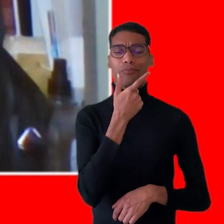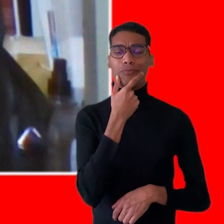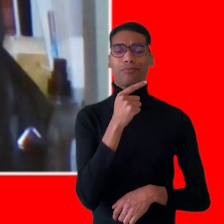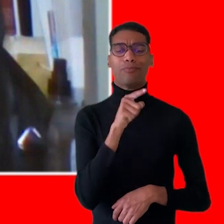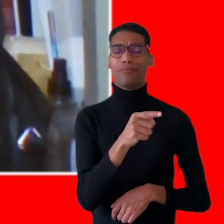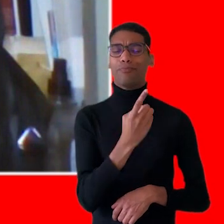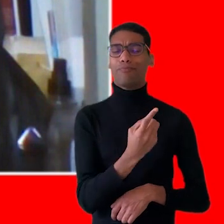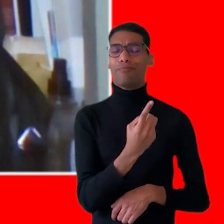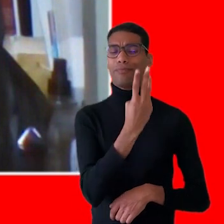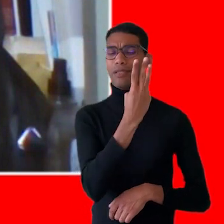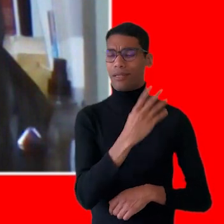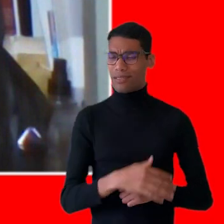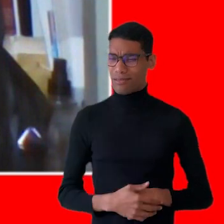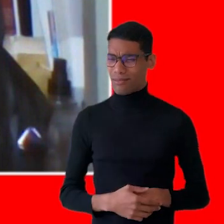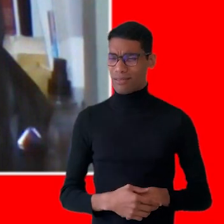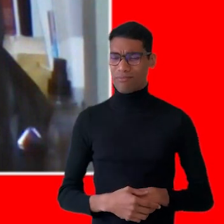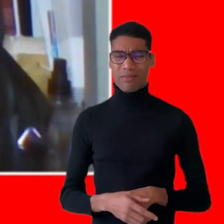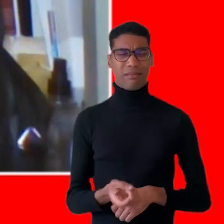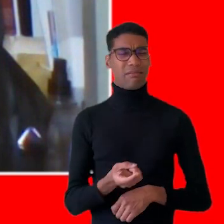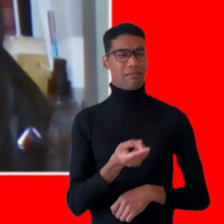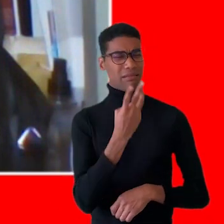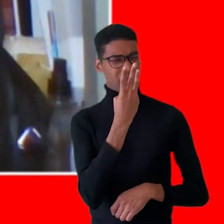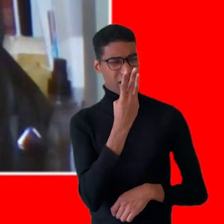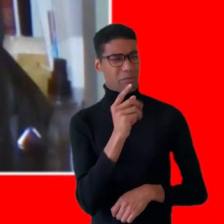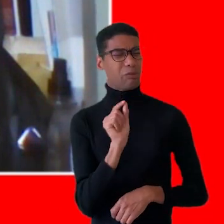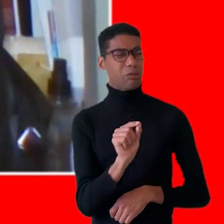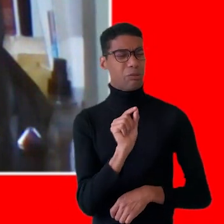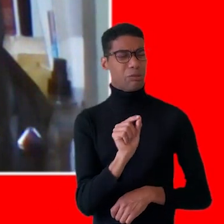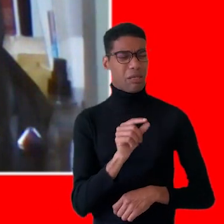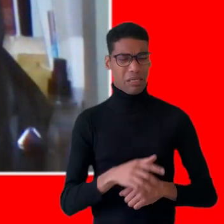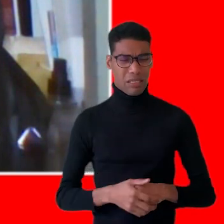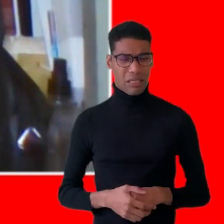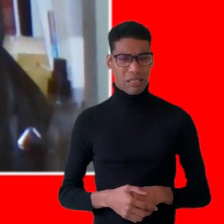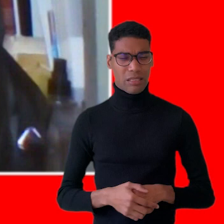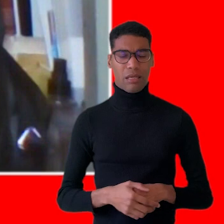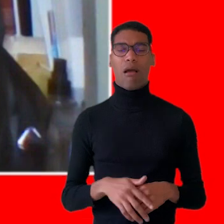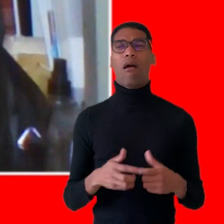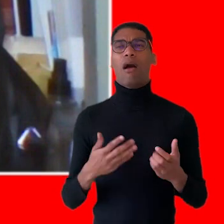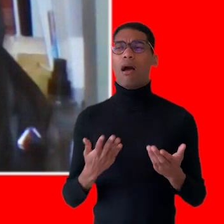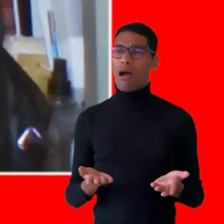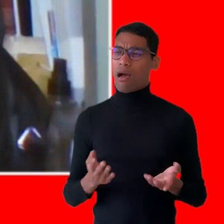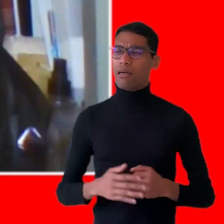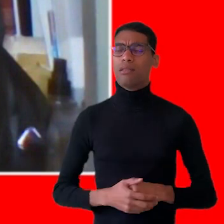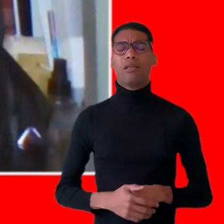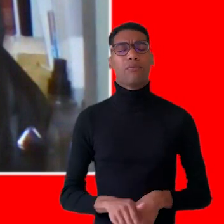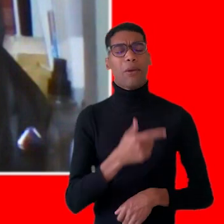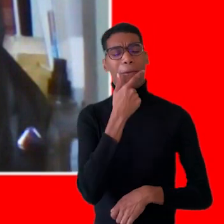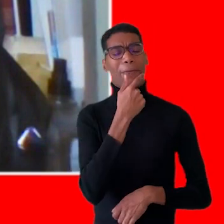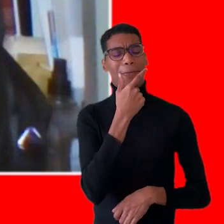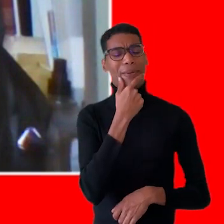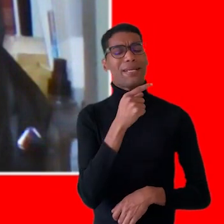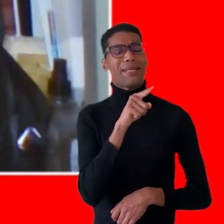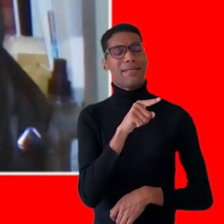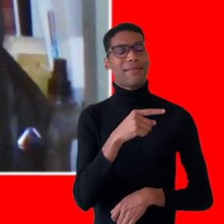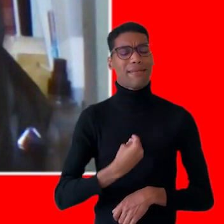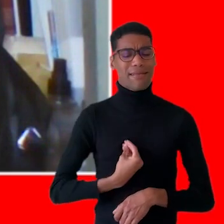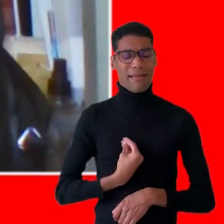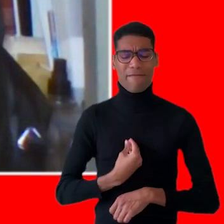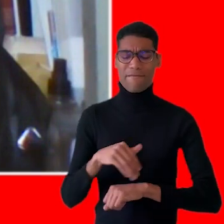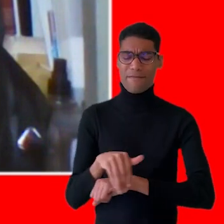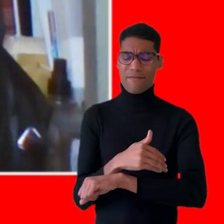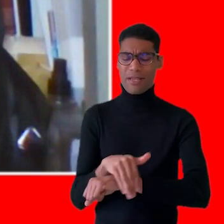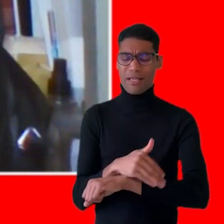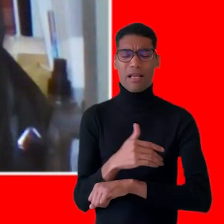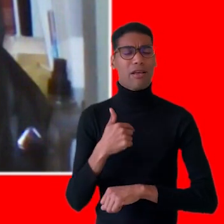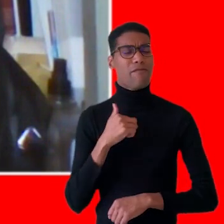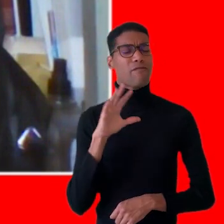13". Eu falei: "Mas 13? Quem é 13?". "Ah, um cara que estava lá na rua